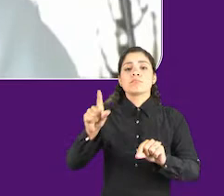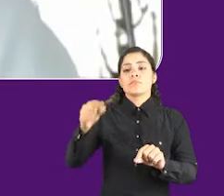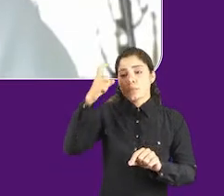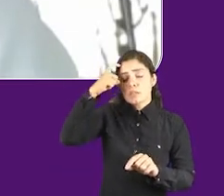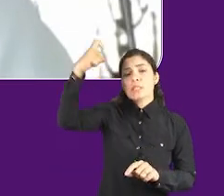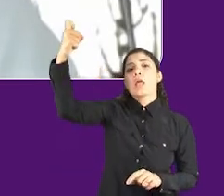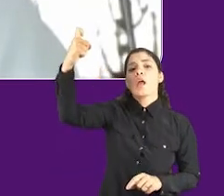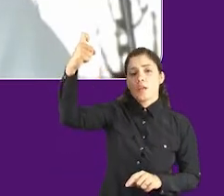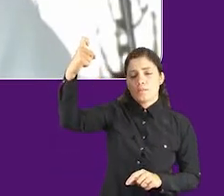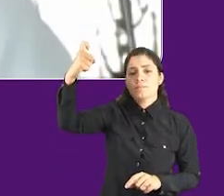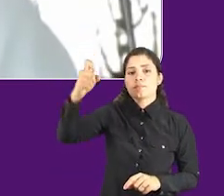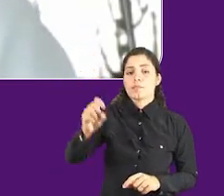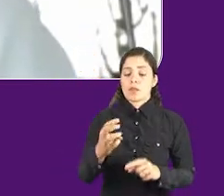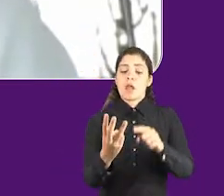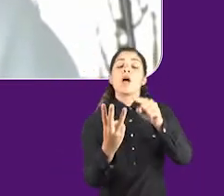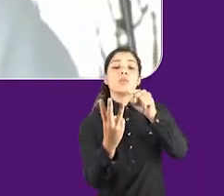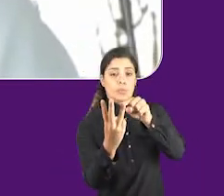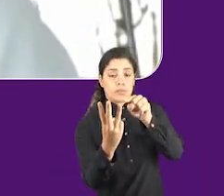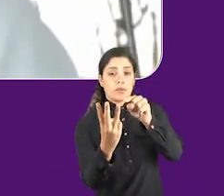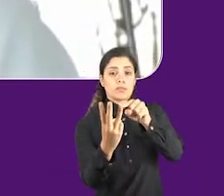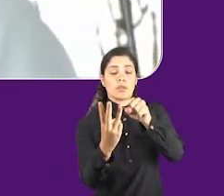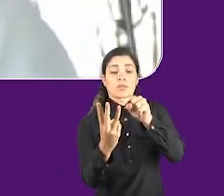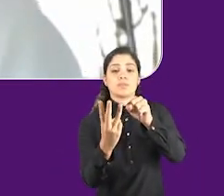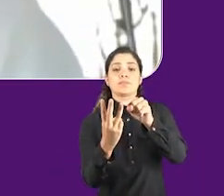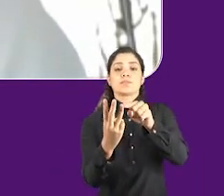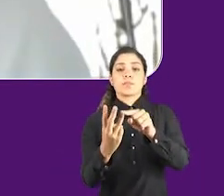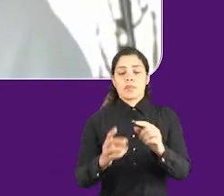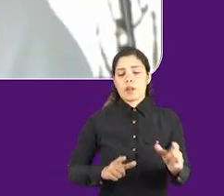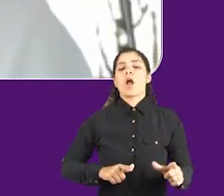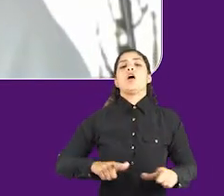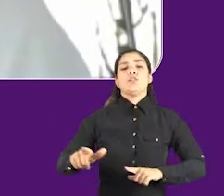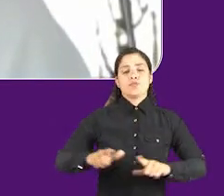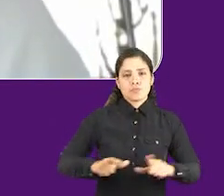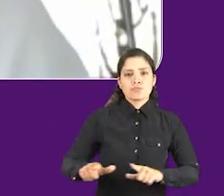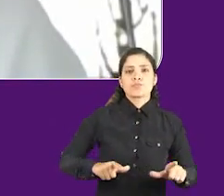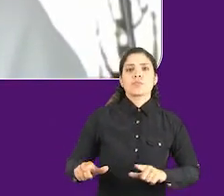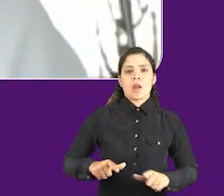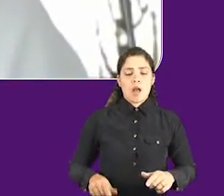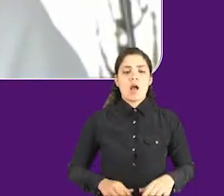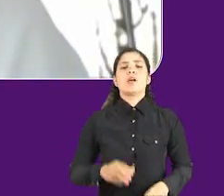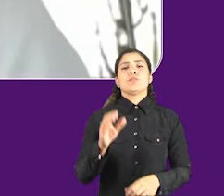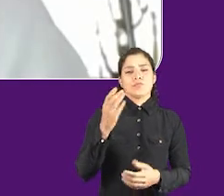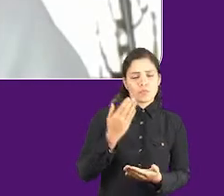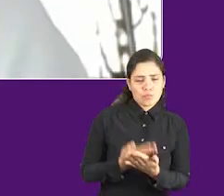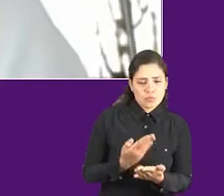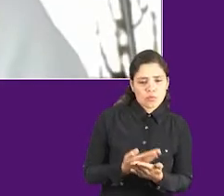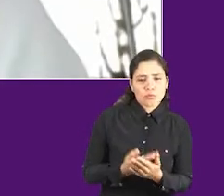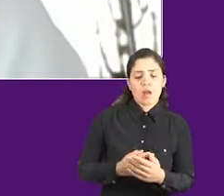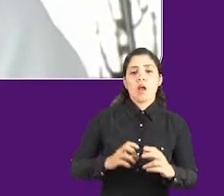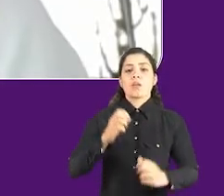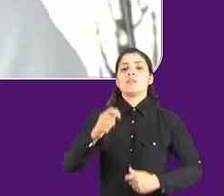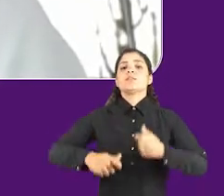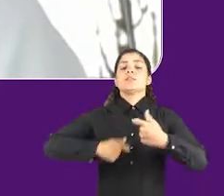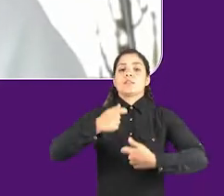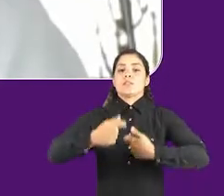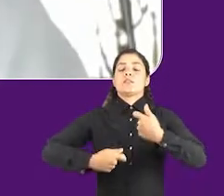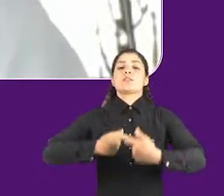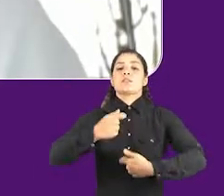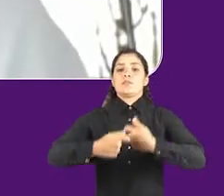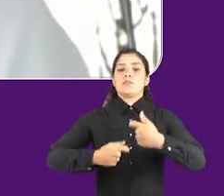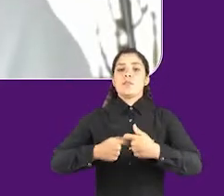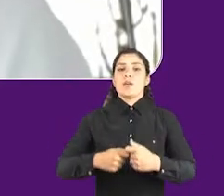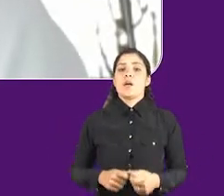eu ser o segundo o perito e até o tanque zíper e disputar o mercado a empresa como a Sandra foi